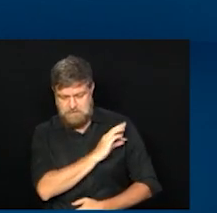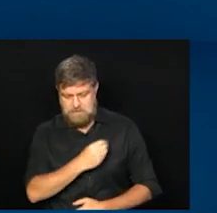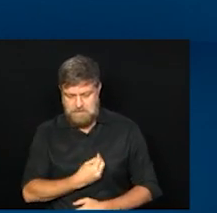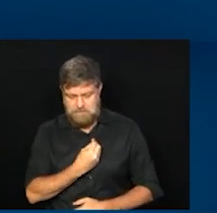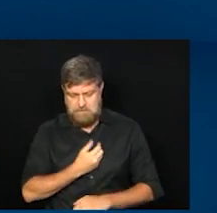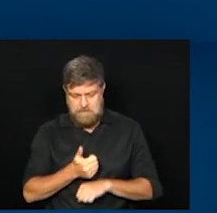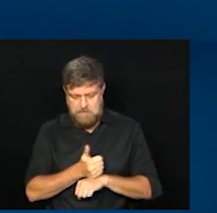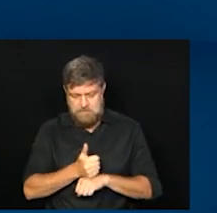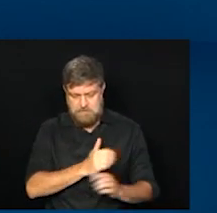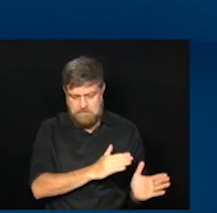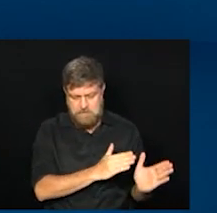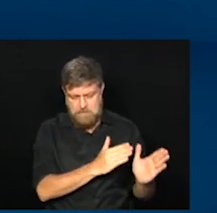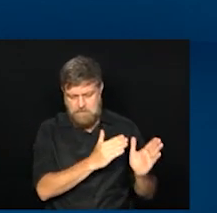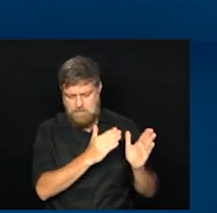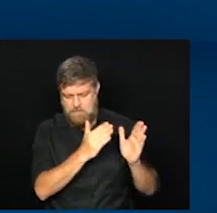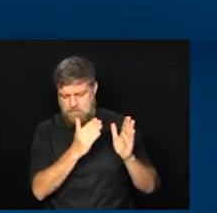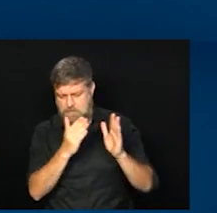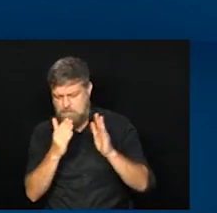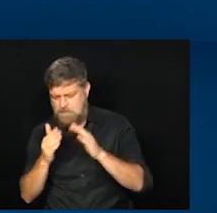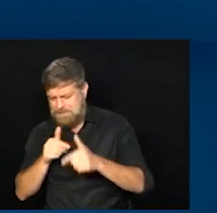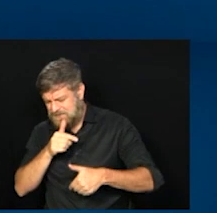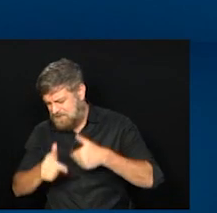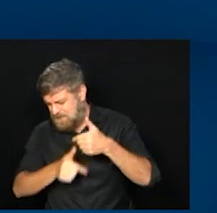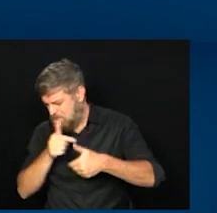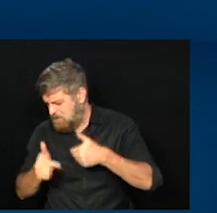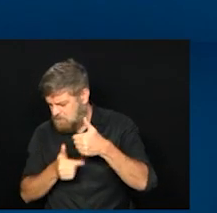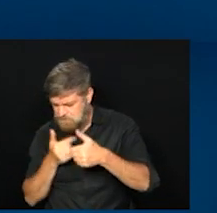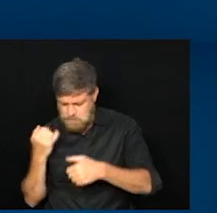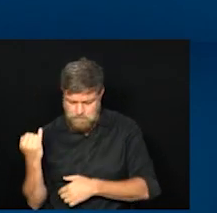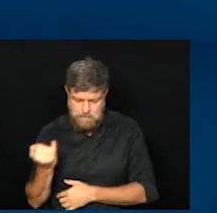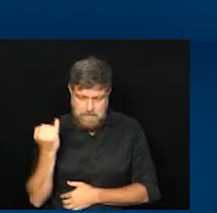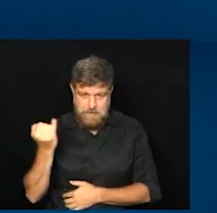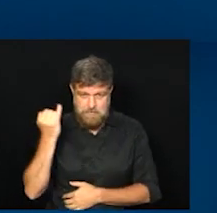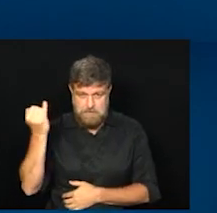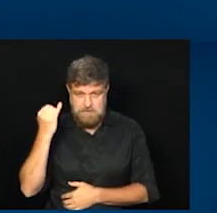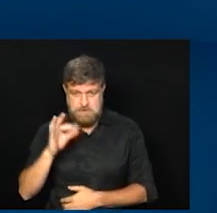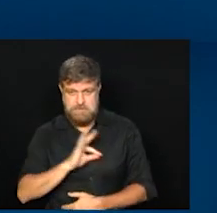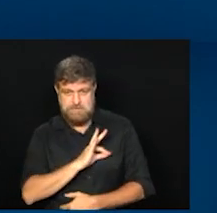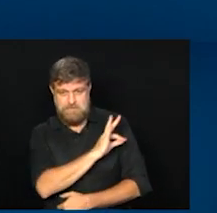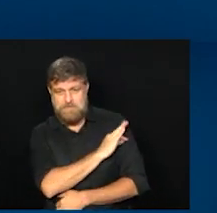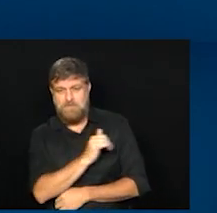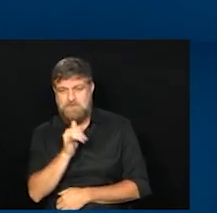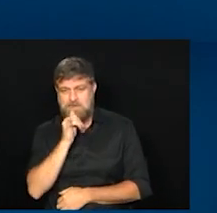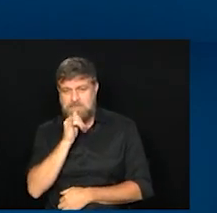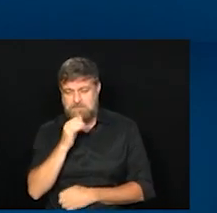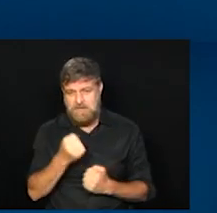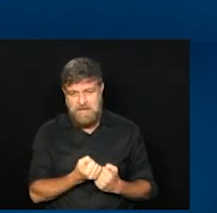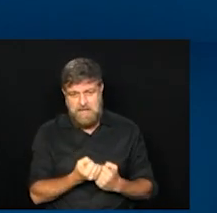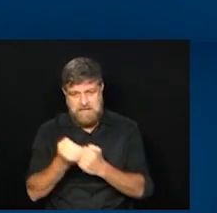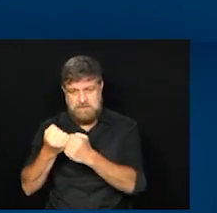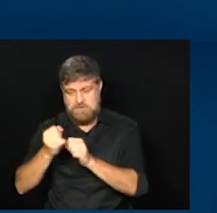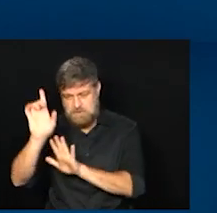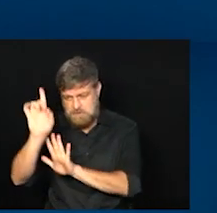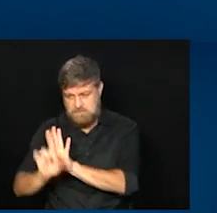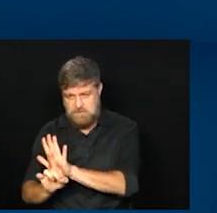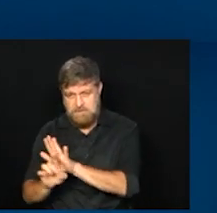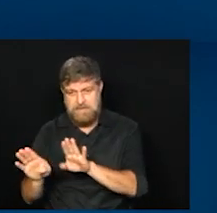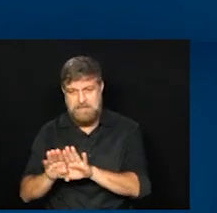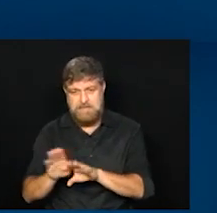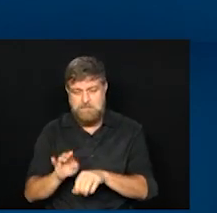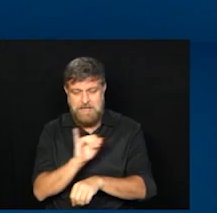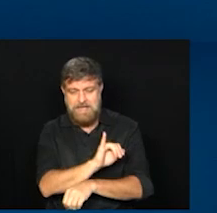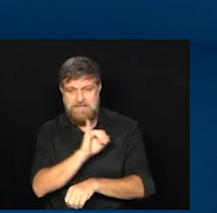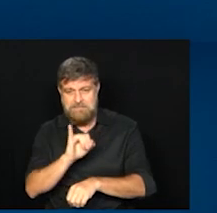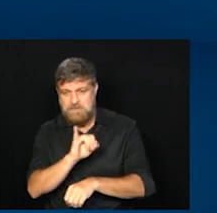carreira, exerceu diversas funções de extrema importância para a GM, tais como assessora da diretoria e inspetora